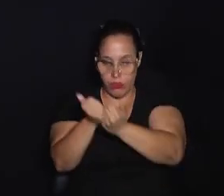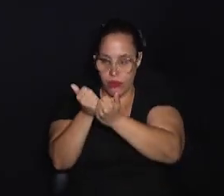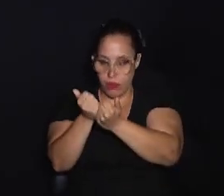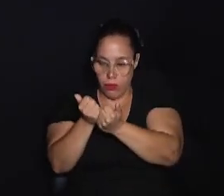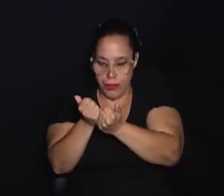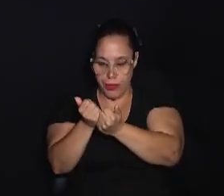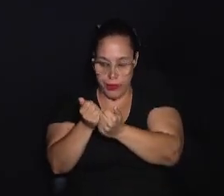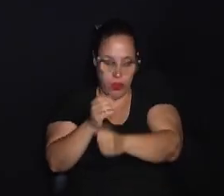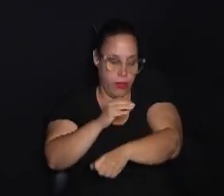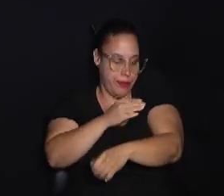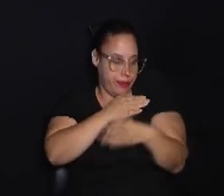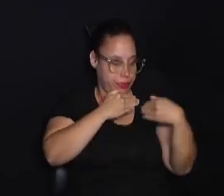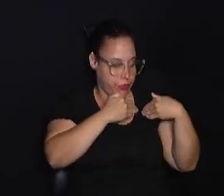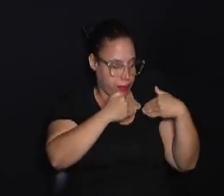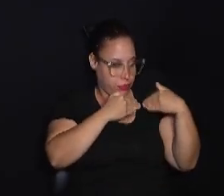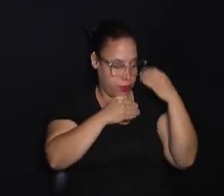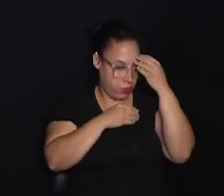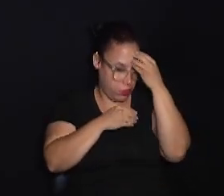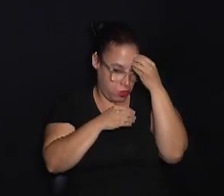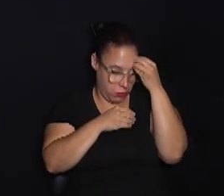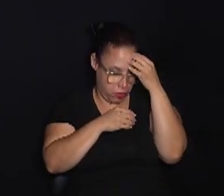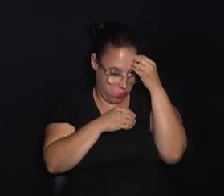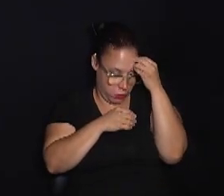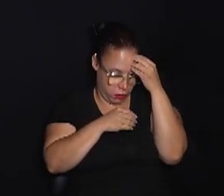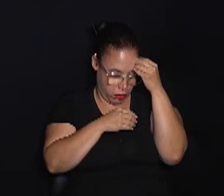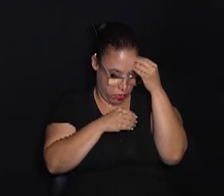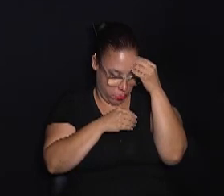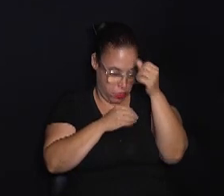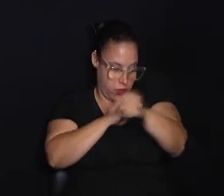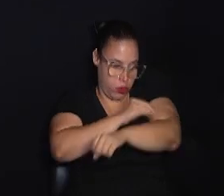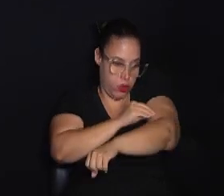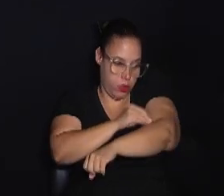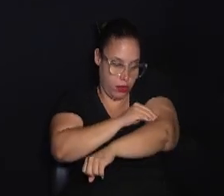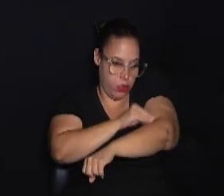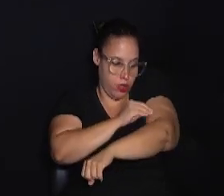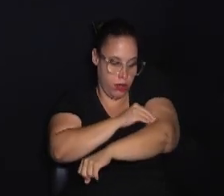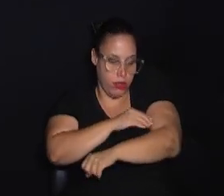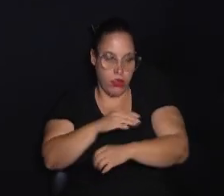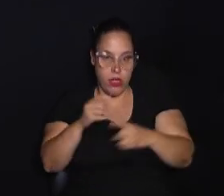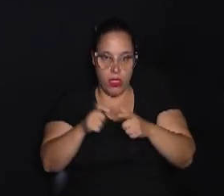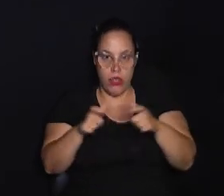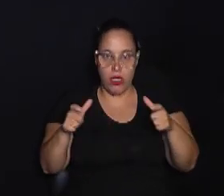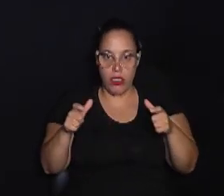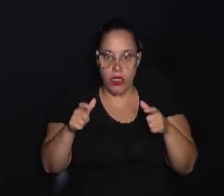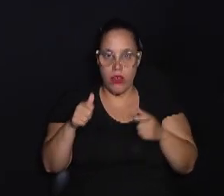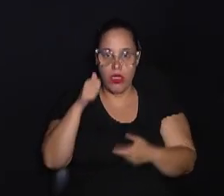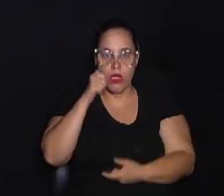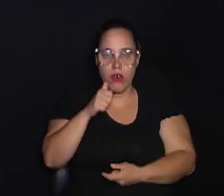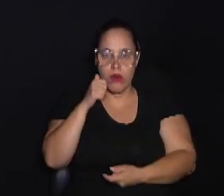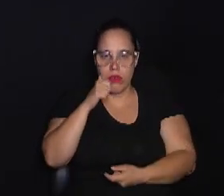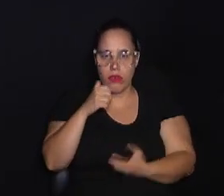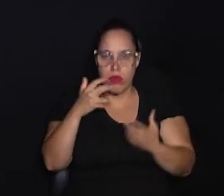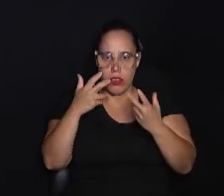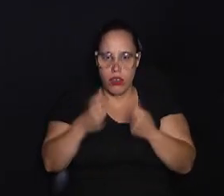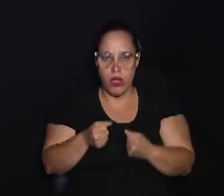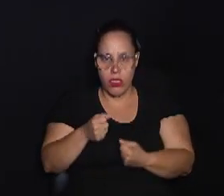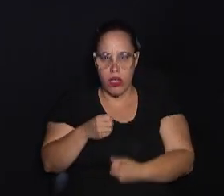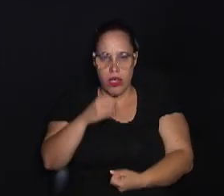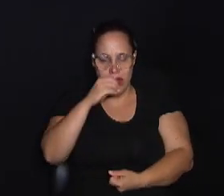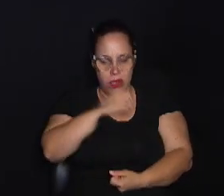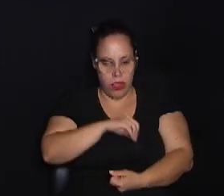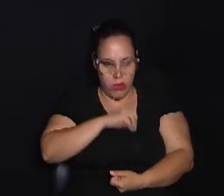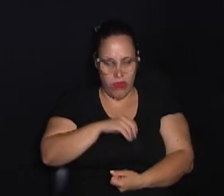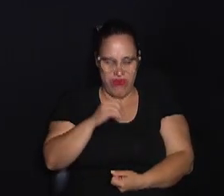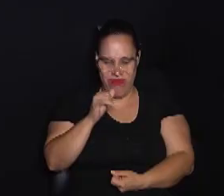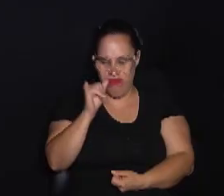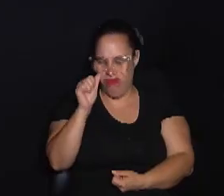cuidadores capacitados, porque os cuidadores hoje no município, as cuidadoras, que são amplamente maioria mulheres, recebem um salário muito